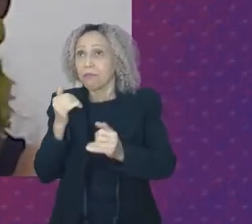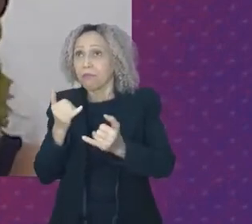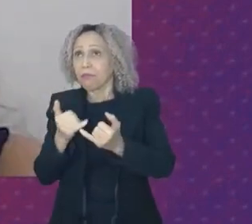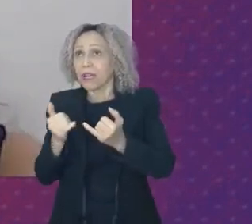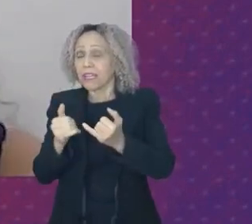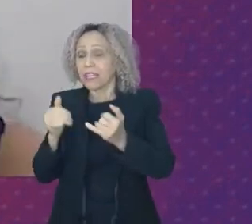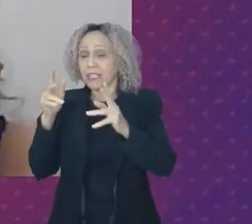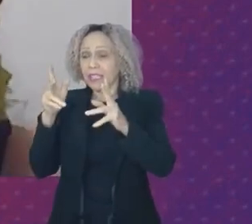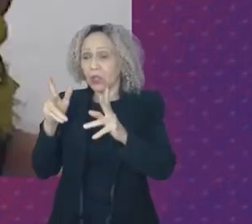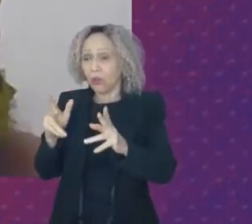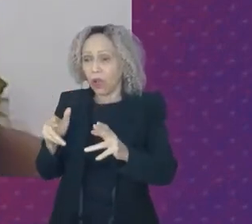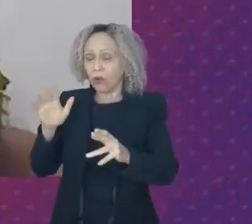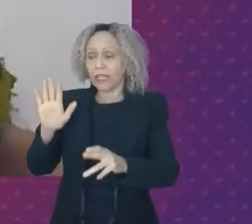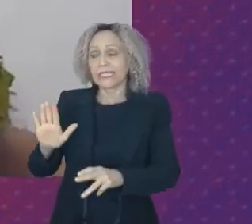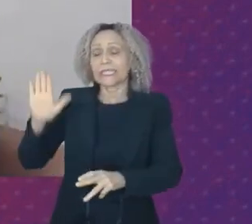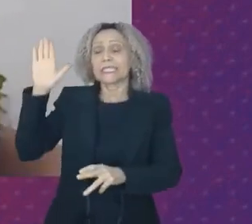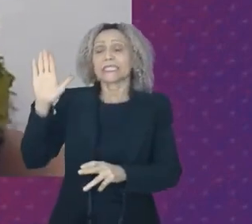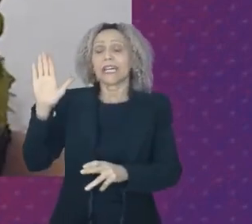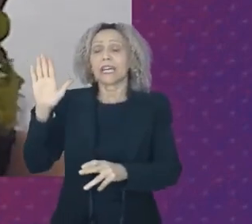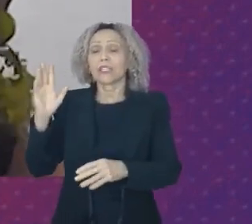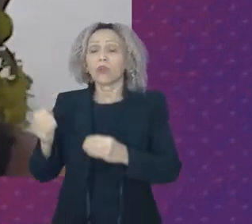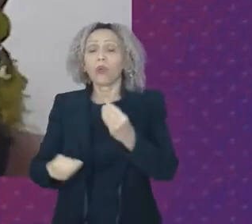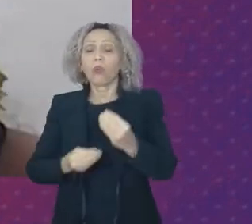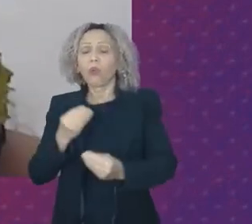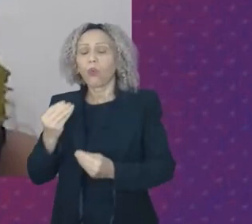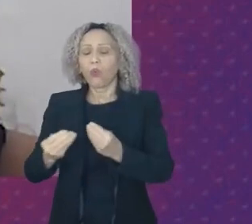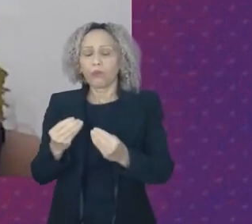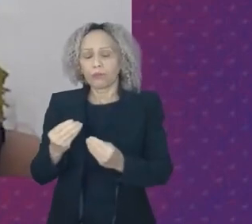colocar dessa forma, já que tantas candidaturas